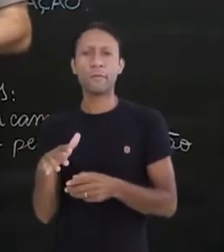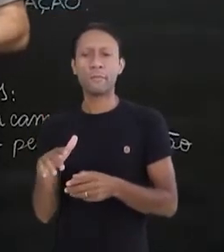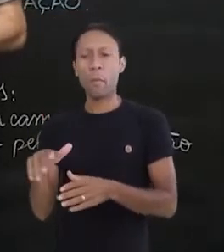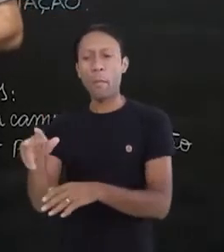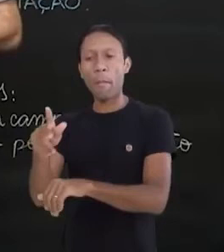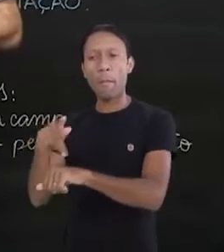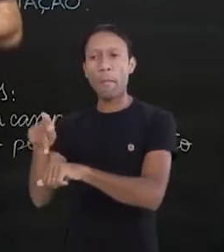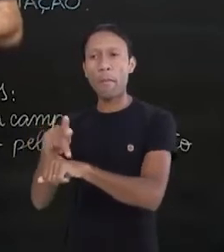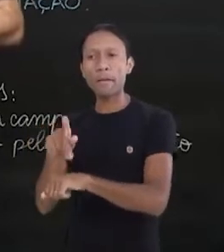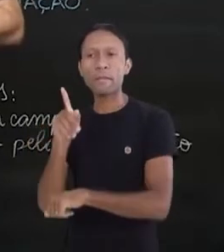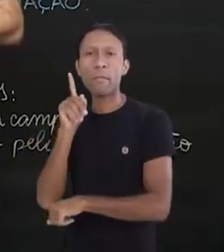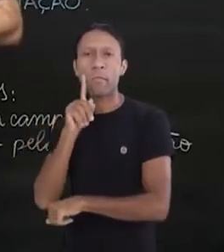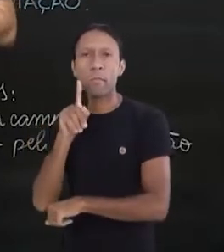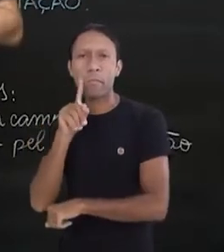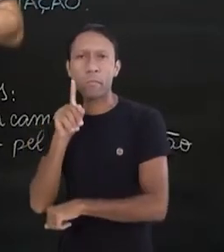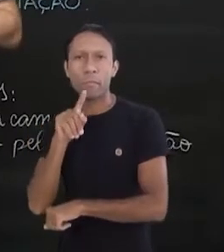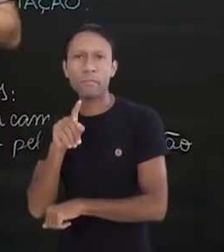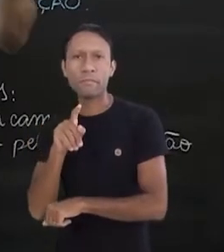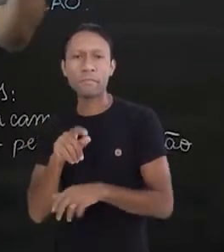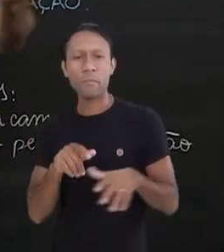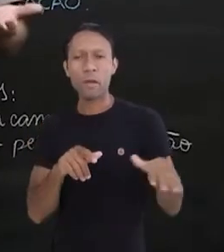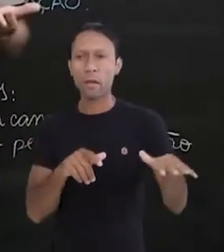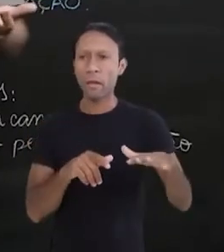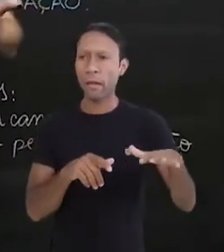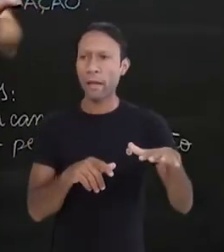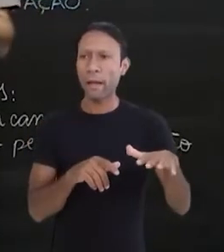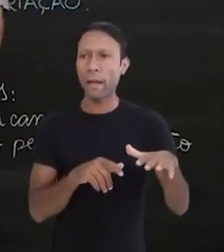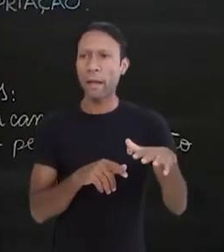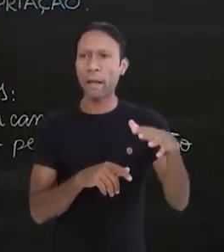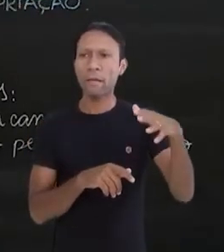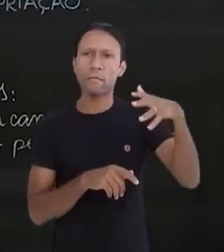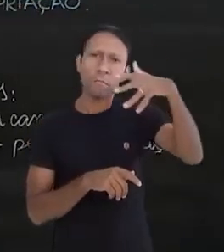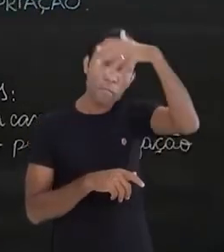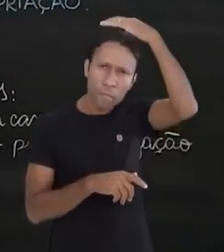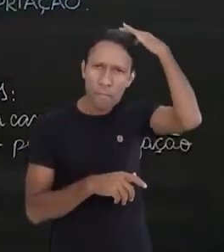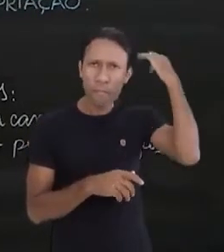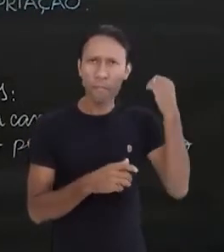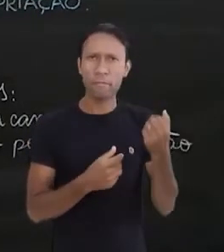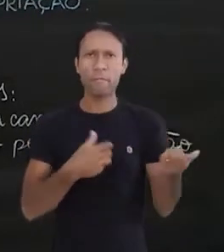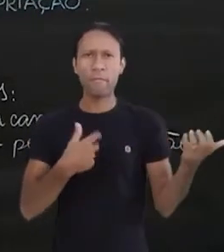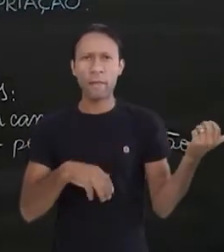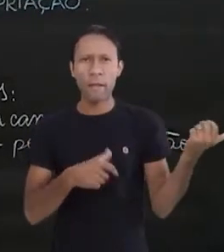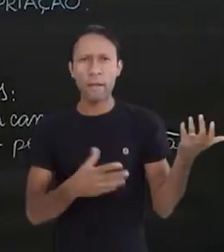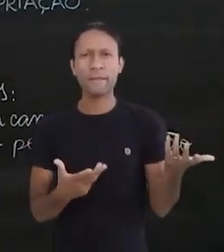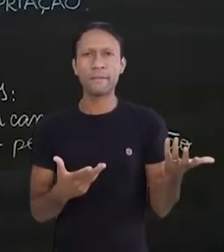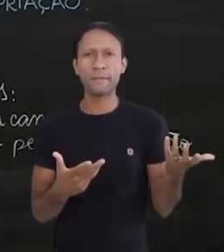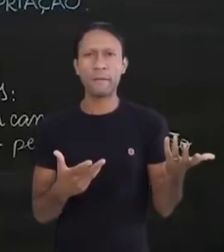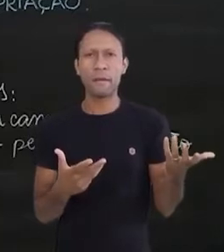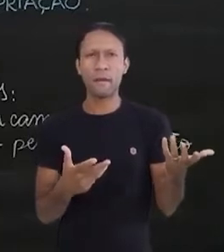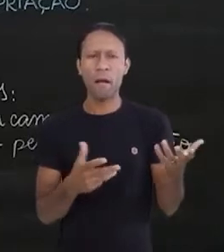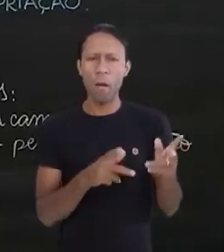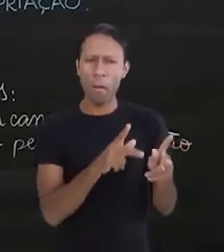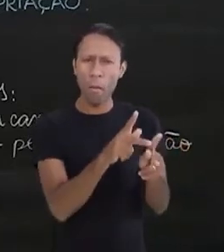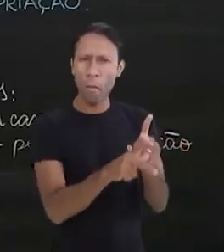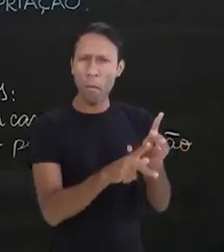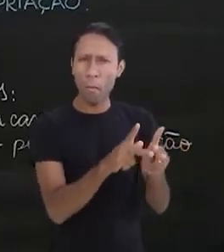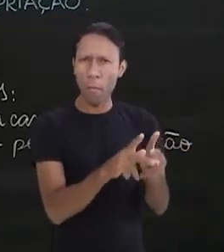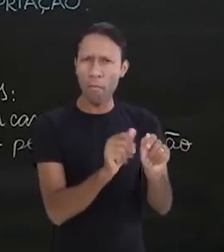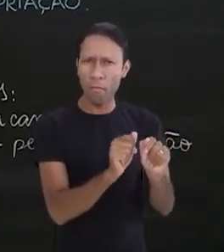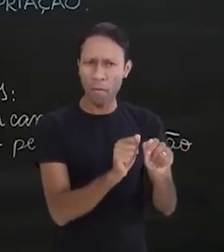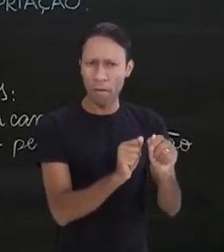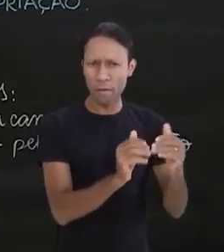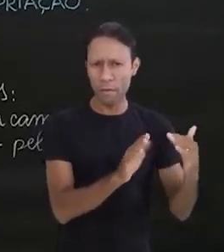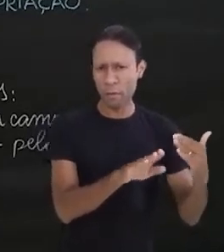e o México, onde nessa fronteira, apesar de uma população não poder entrar no espaço do